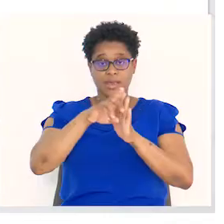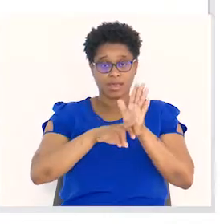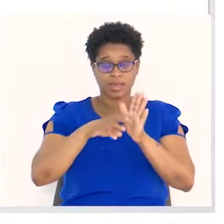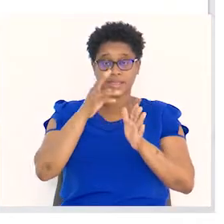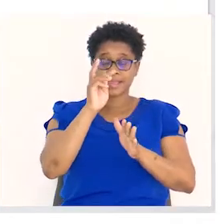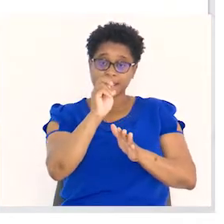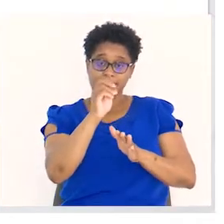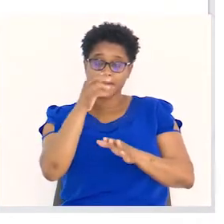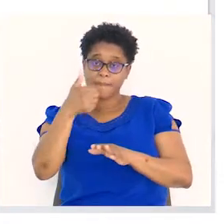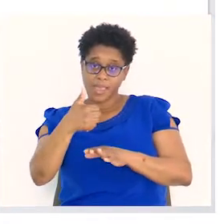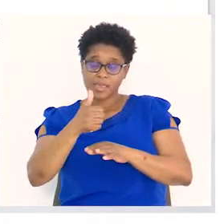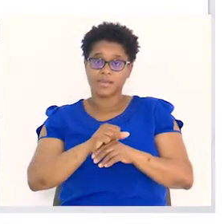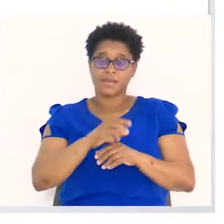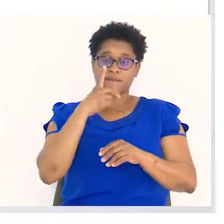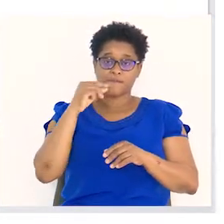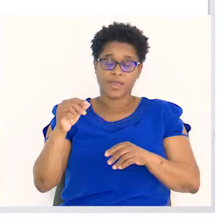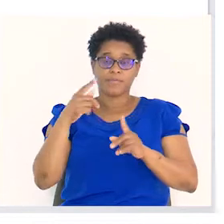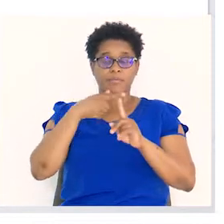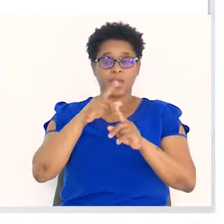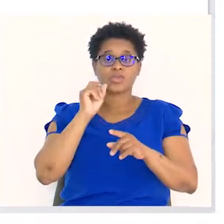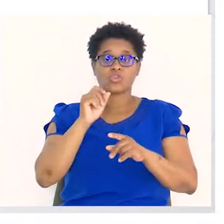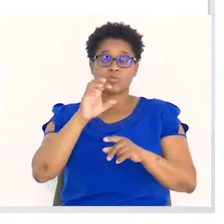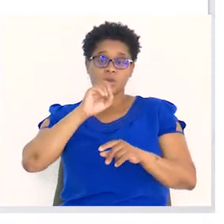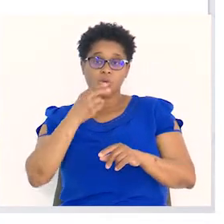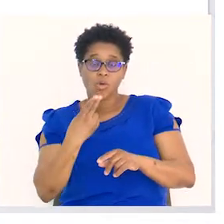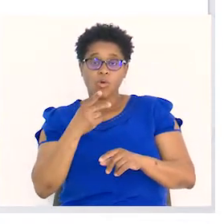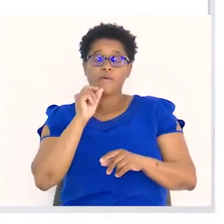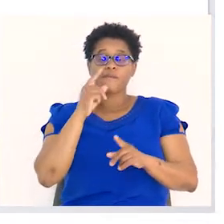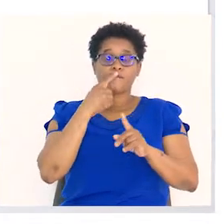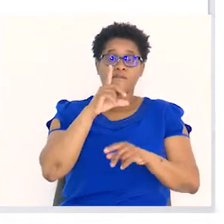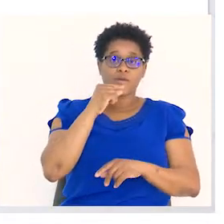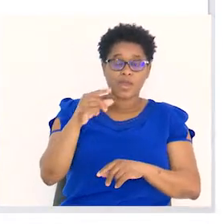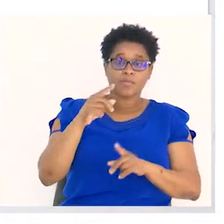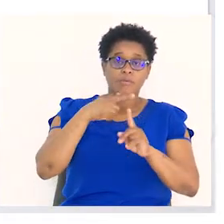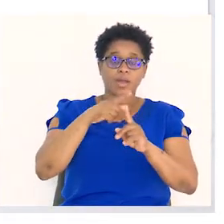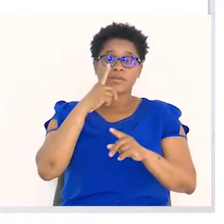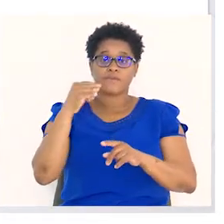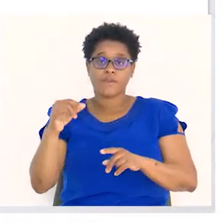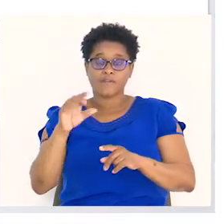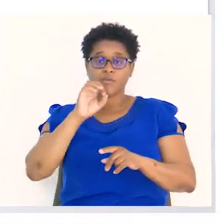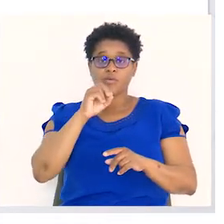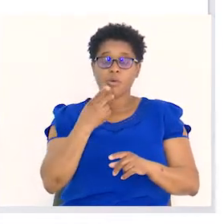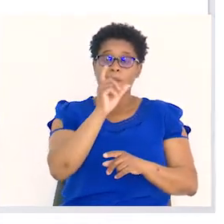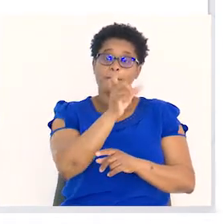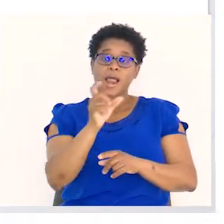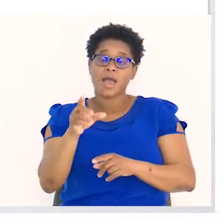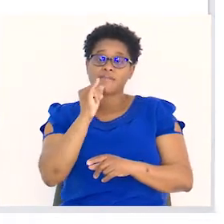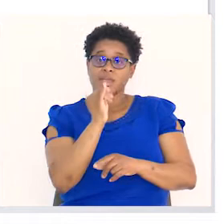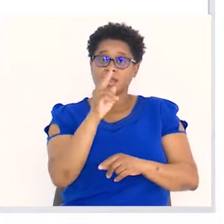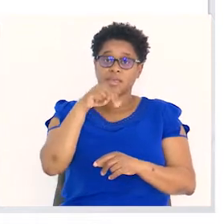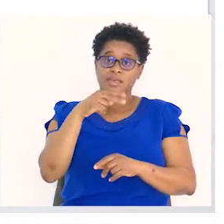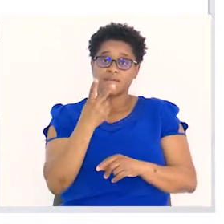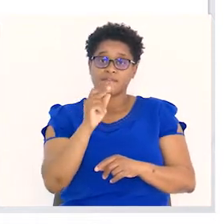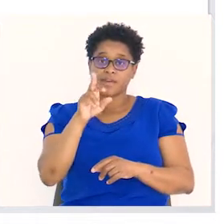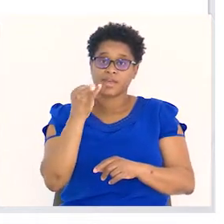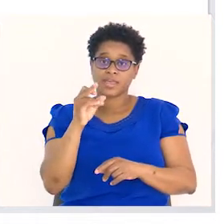3B. Verbo mais nome, ou verbo mais verbo, ou palavra invariável mais nome